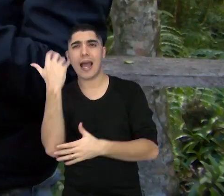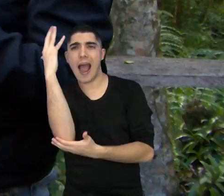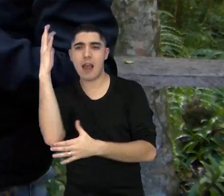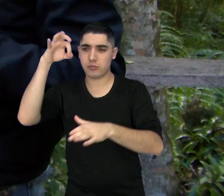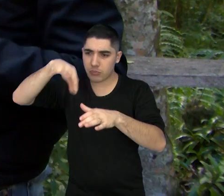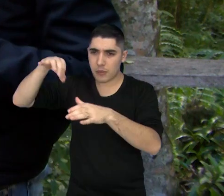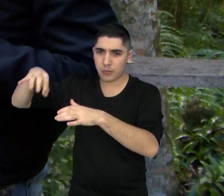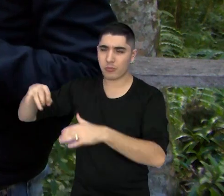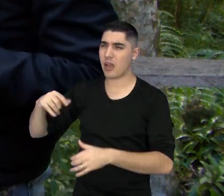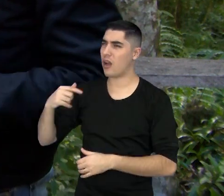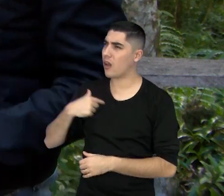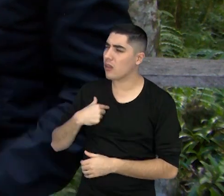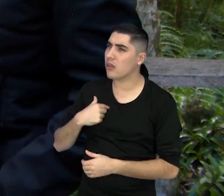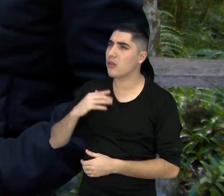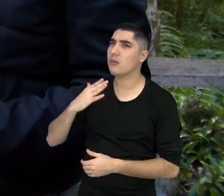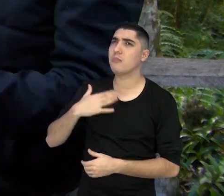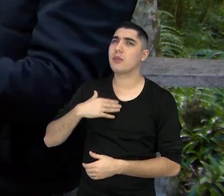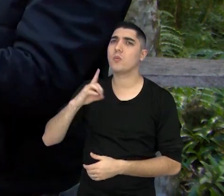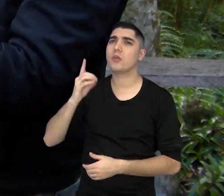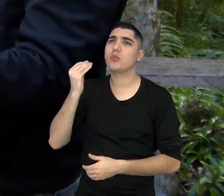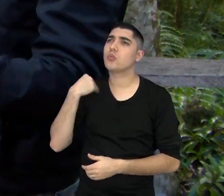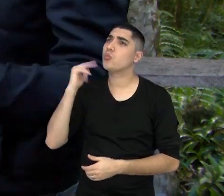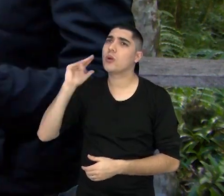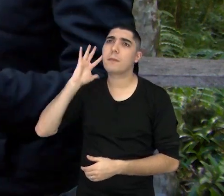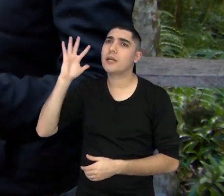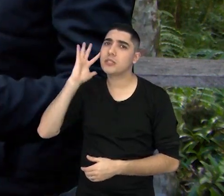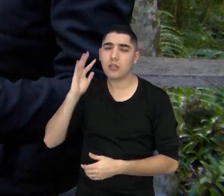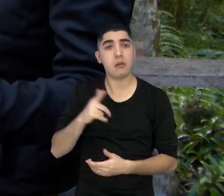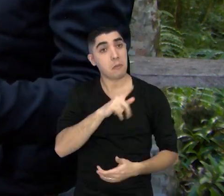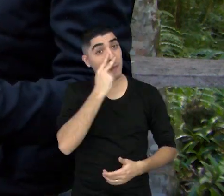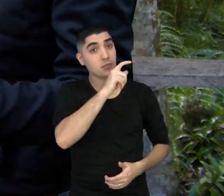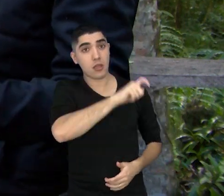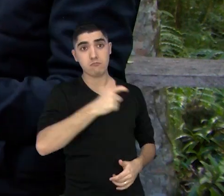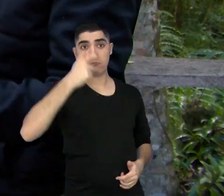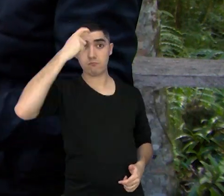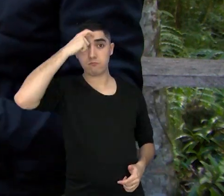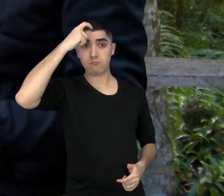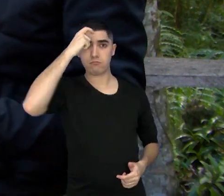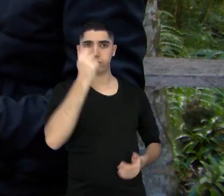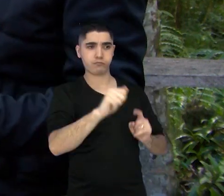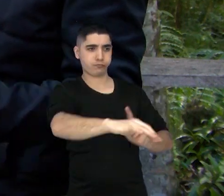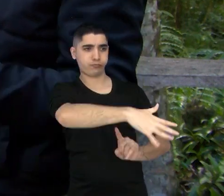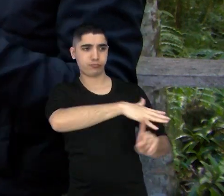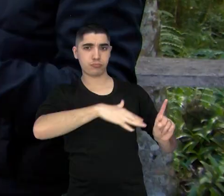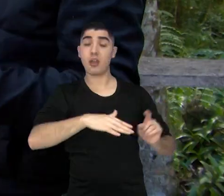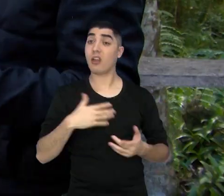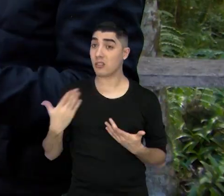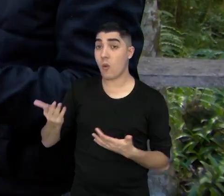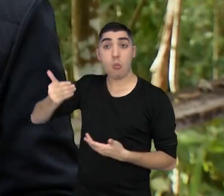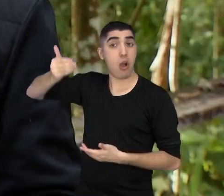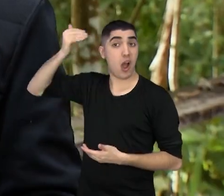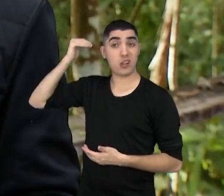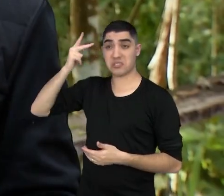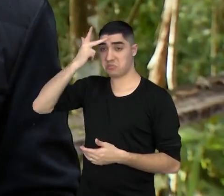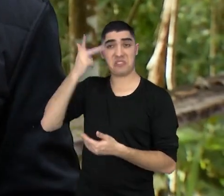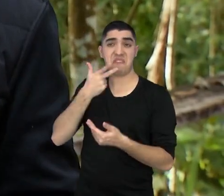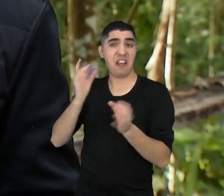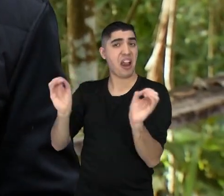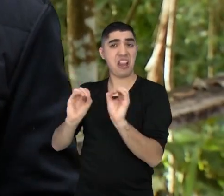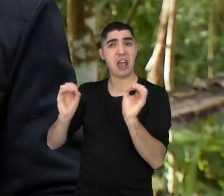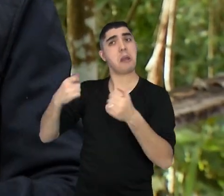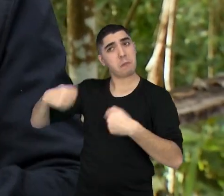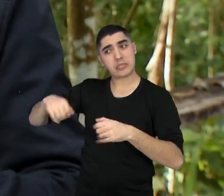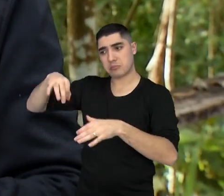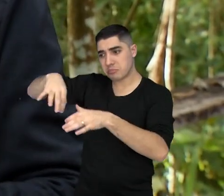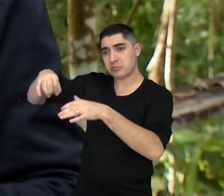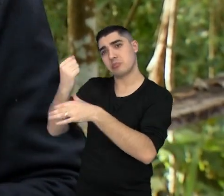pensei nisso. Uma consciência, né? Naquela época ninguém discutia essa questão ambiental, ninguém falava disso. Só que meu pai já tinha essa